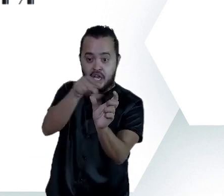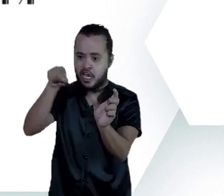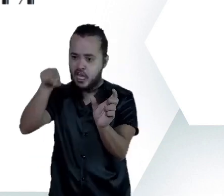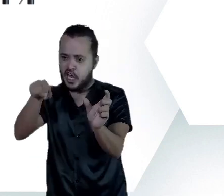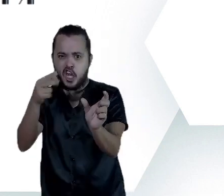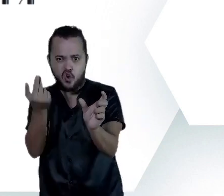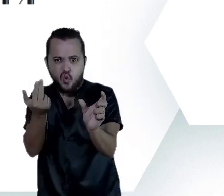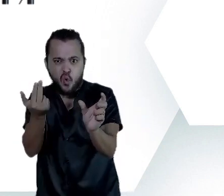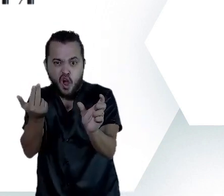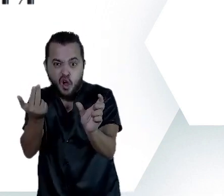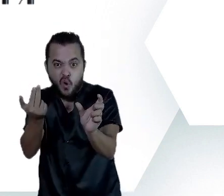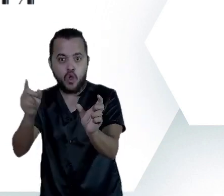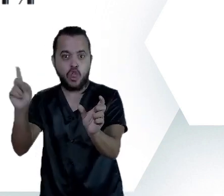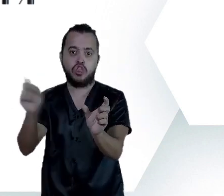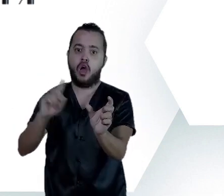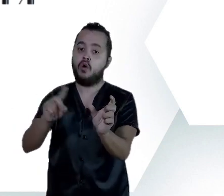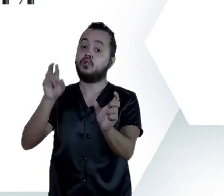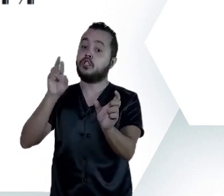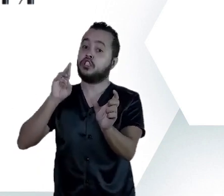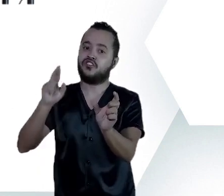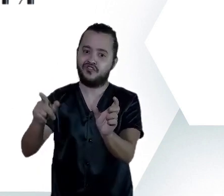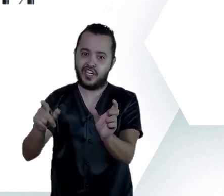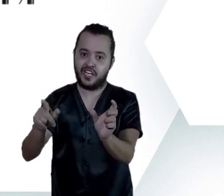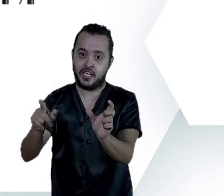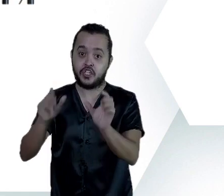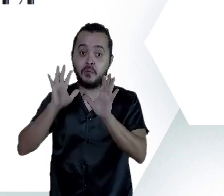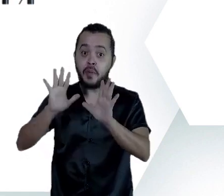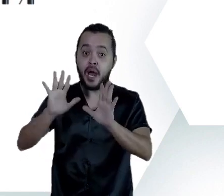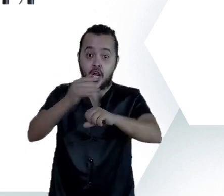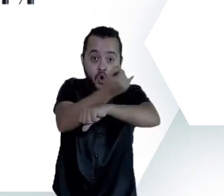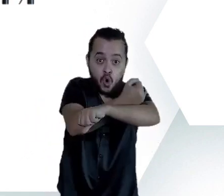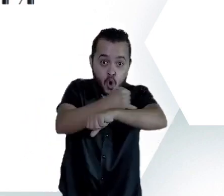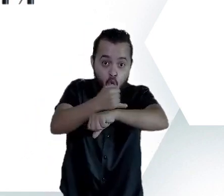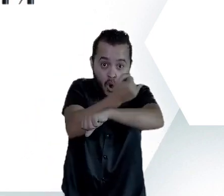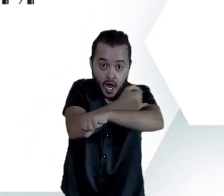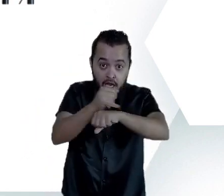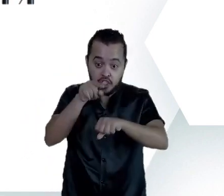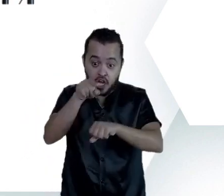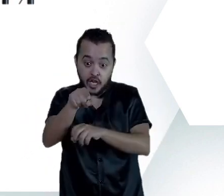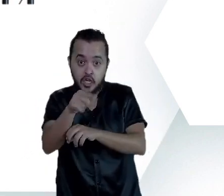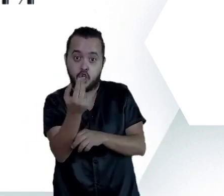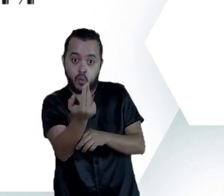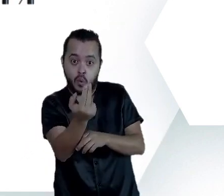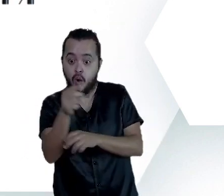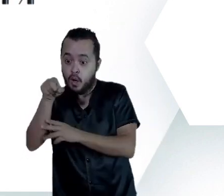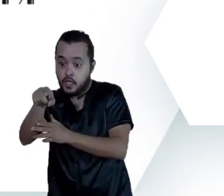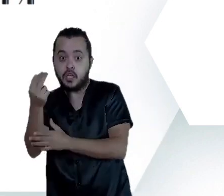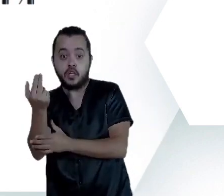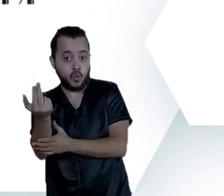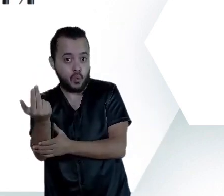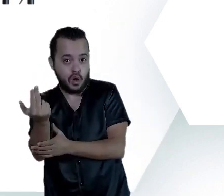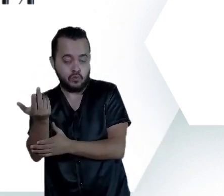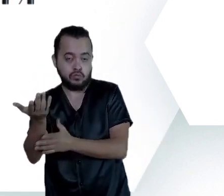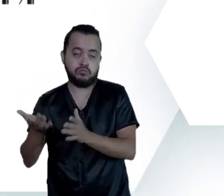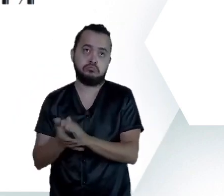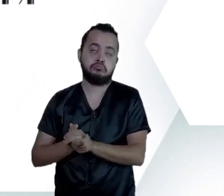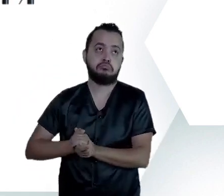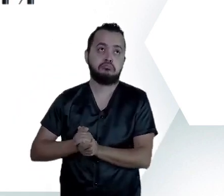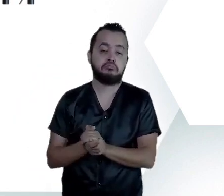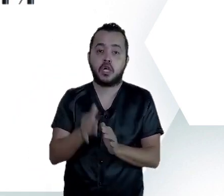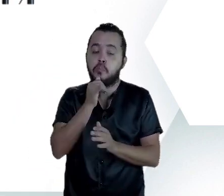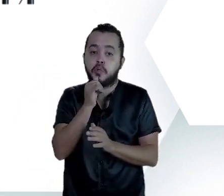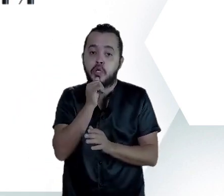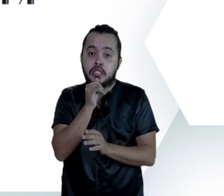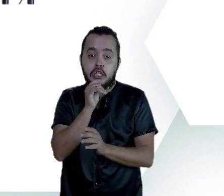diferente da tensão na resistência 2, mas a corrente dentro do meu circuito é a mesma. Então se eu quero descobrir qual que